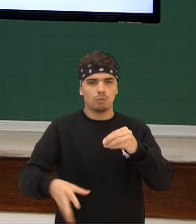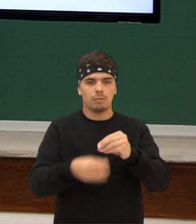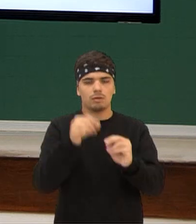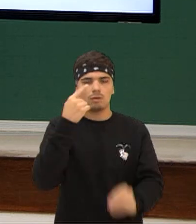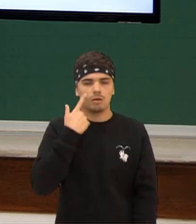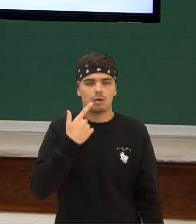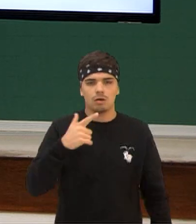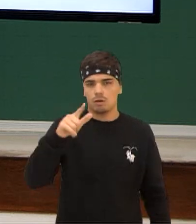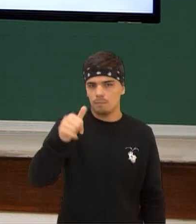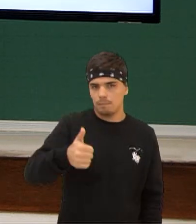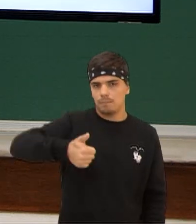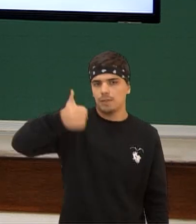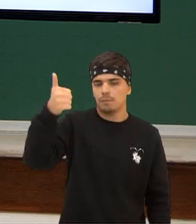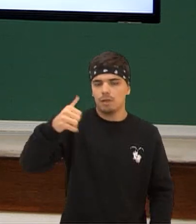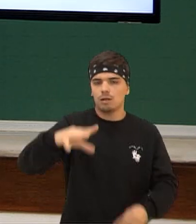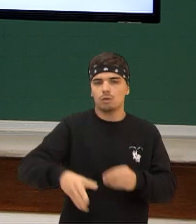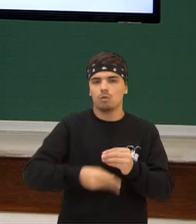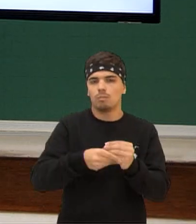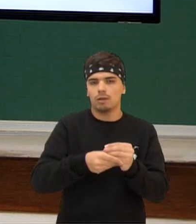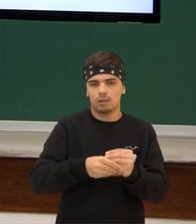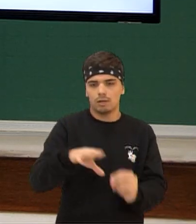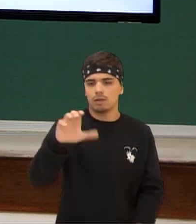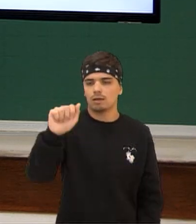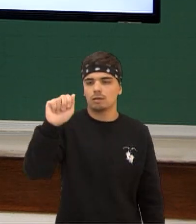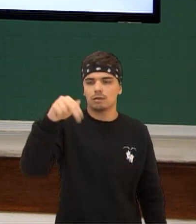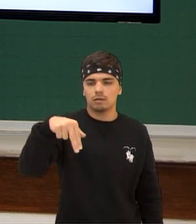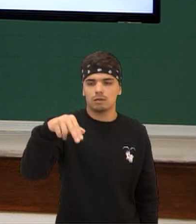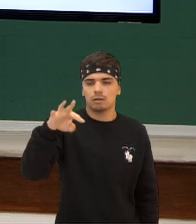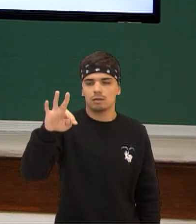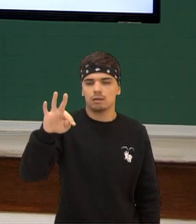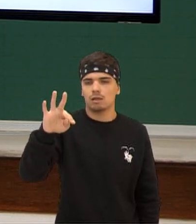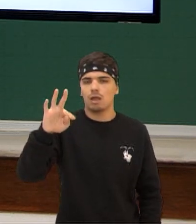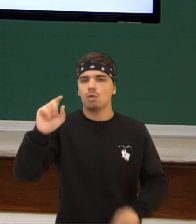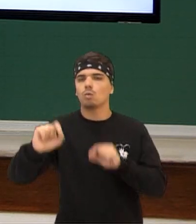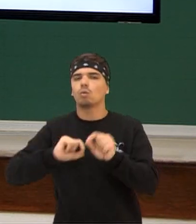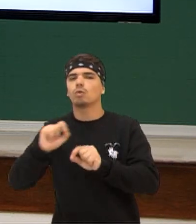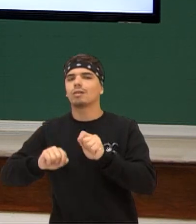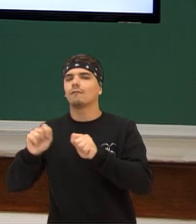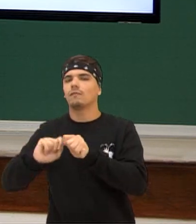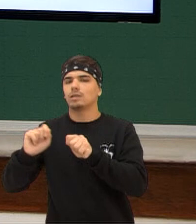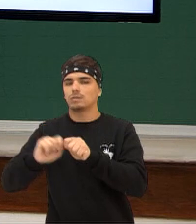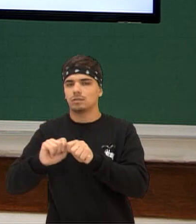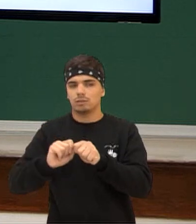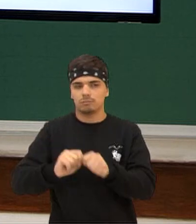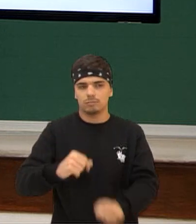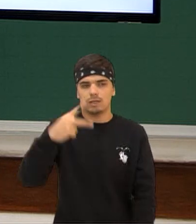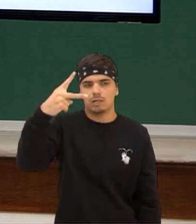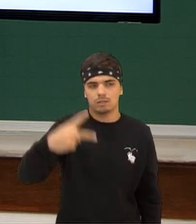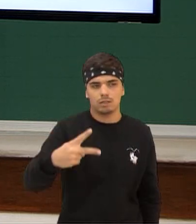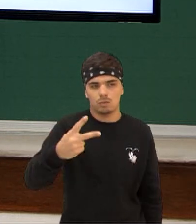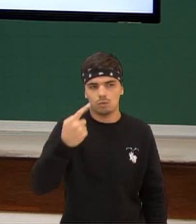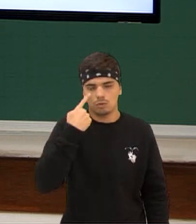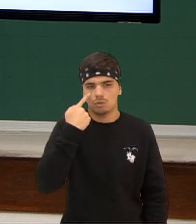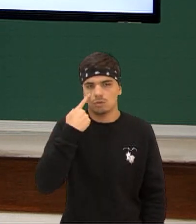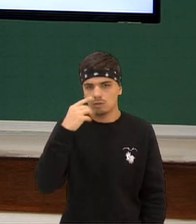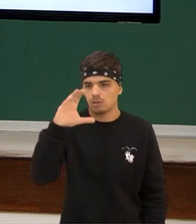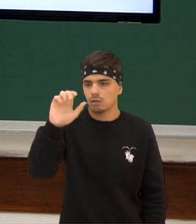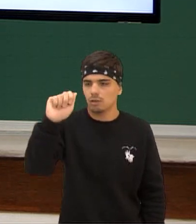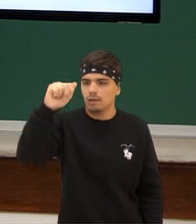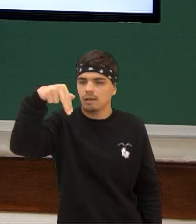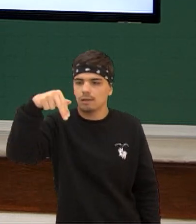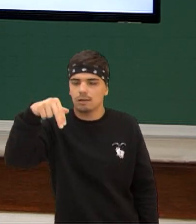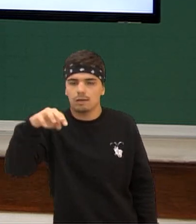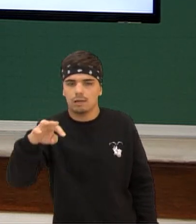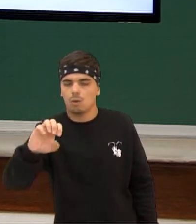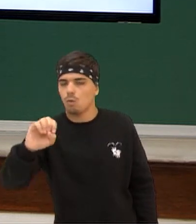é a primeira para você precisa completar ou quer e o que é e o que que ele está fazendo a segunda eu quero o